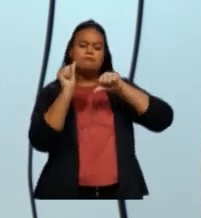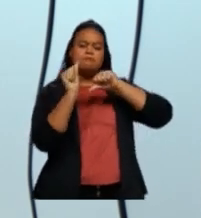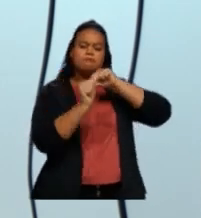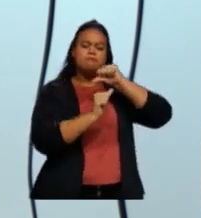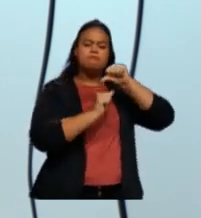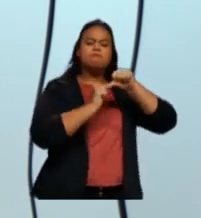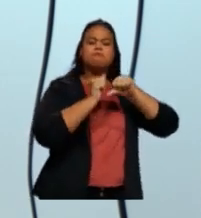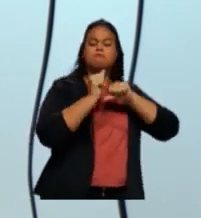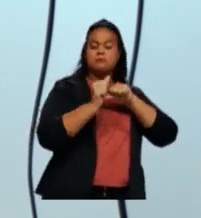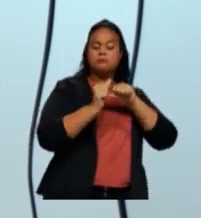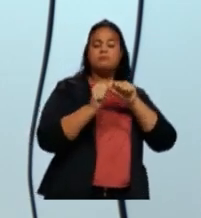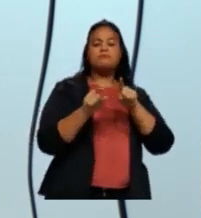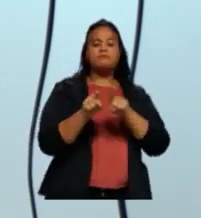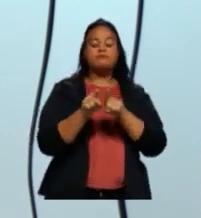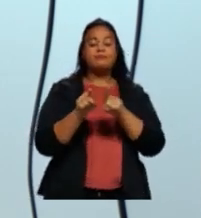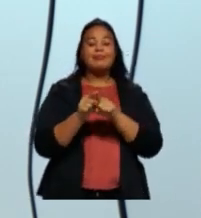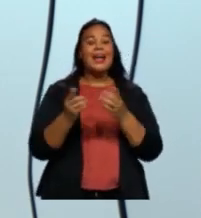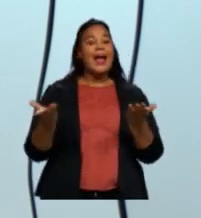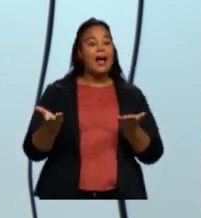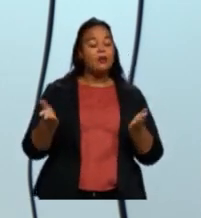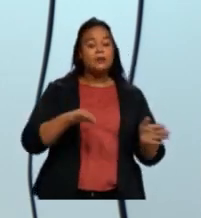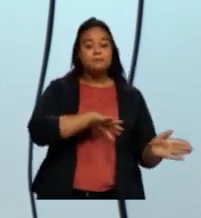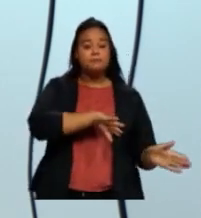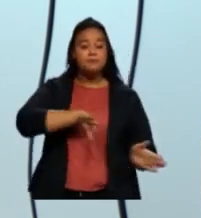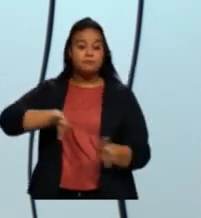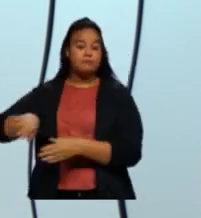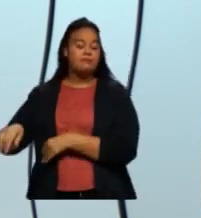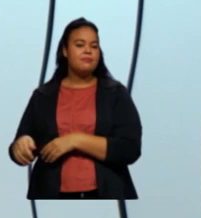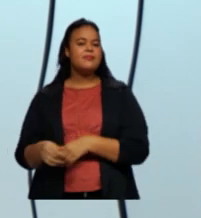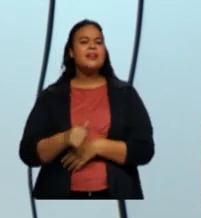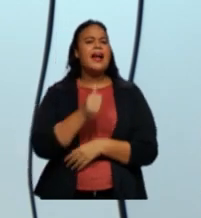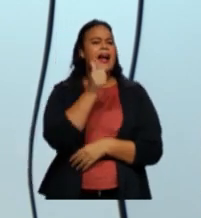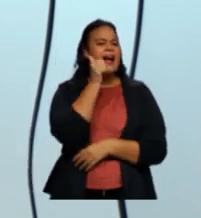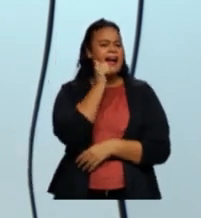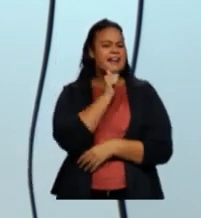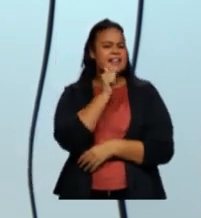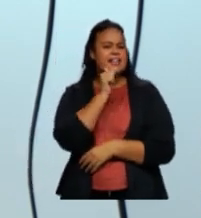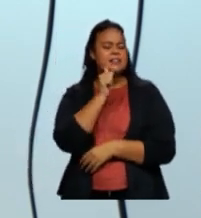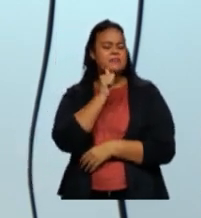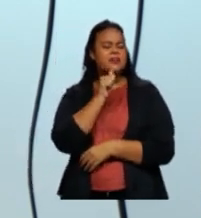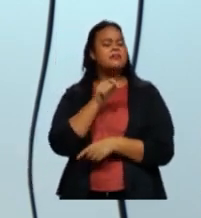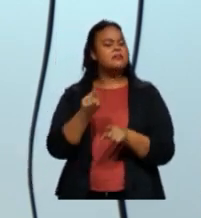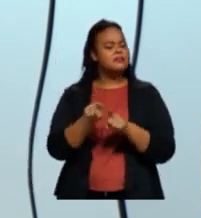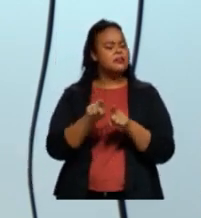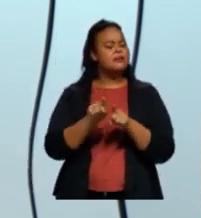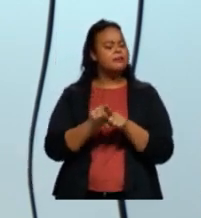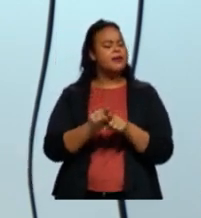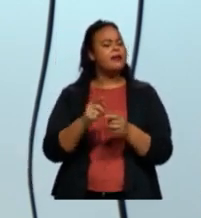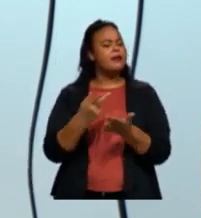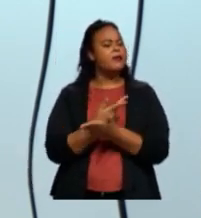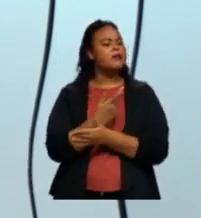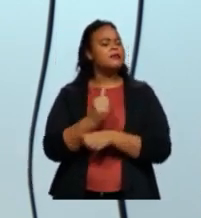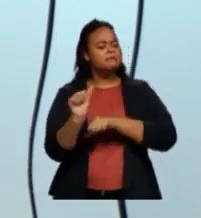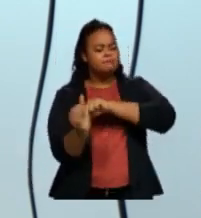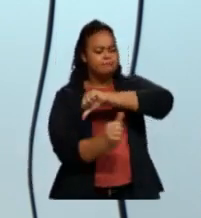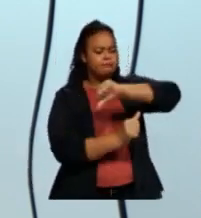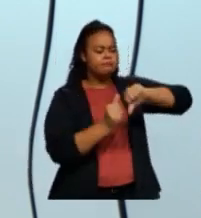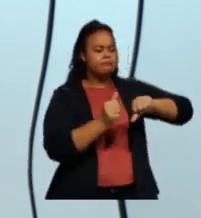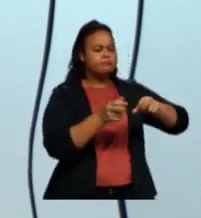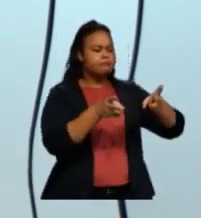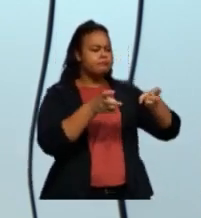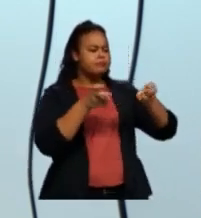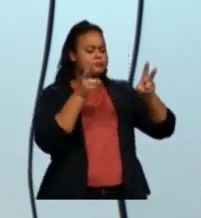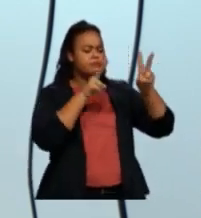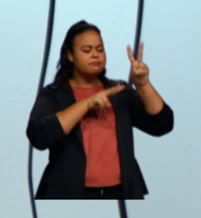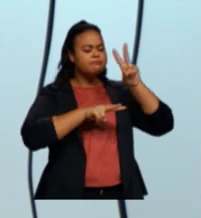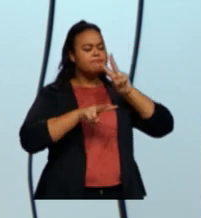mudanças. Nas meninas também, lógico que vão ocorrer mudanças e bem visíveis também.